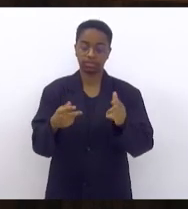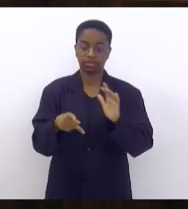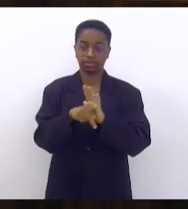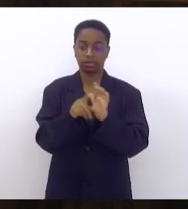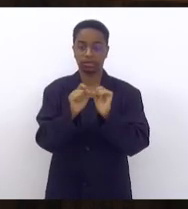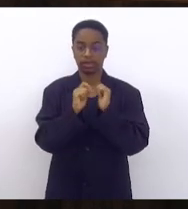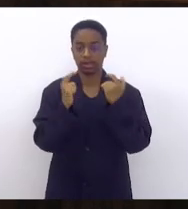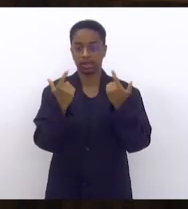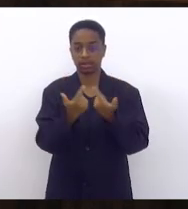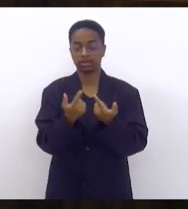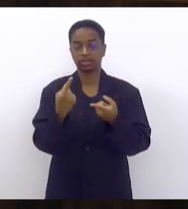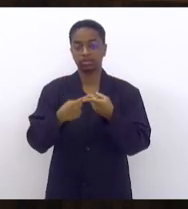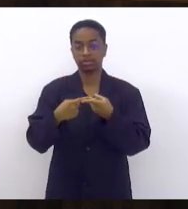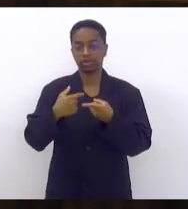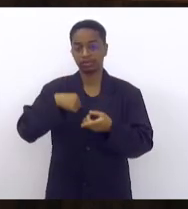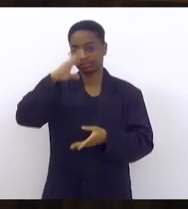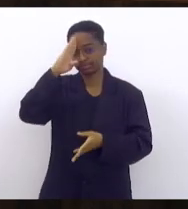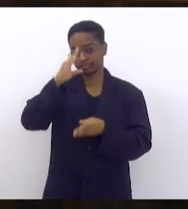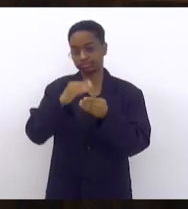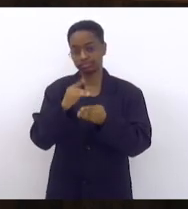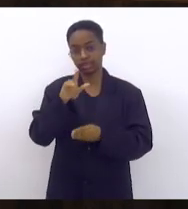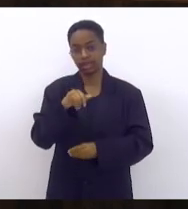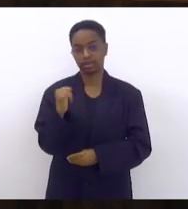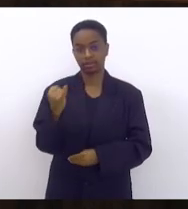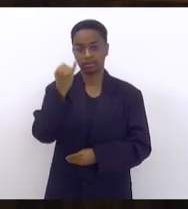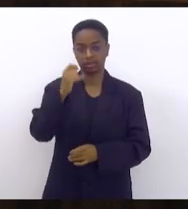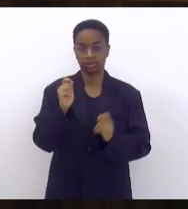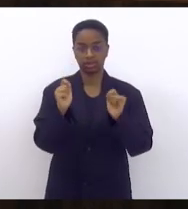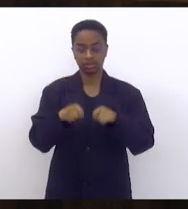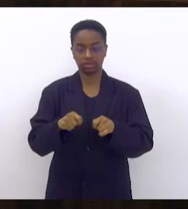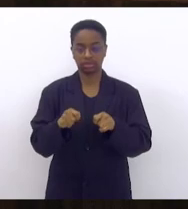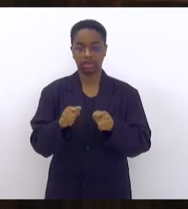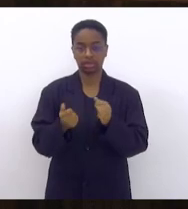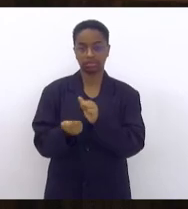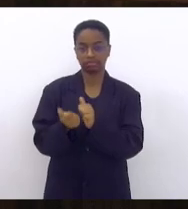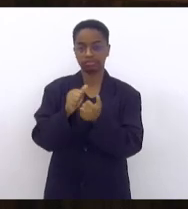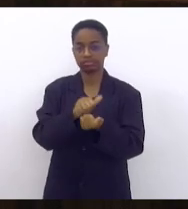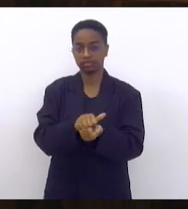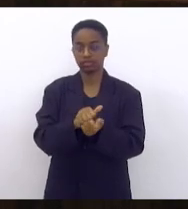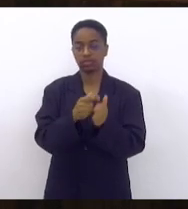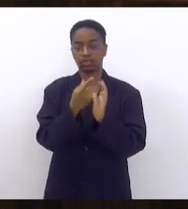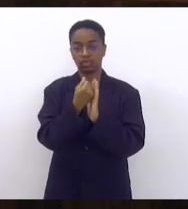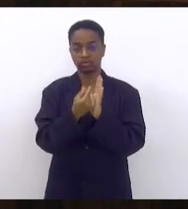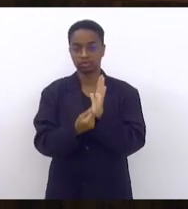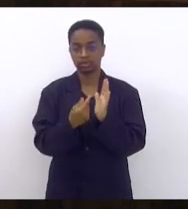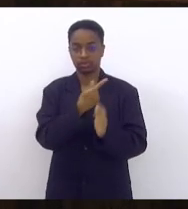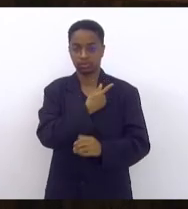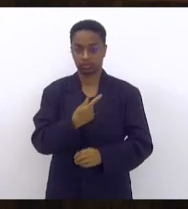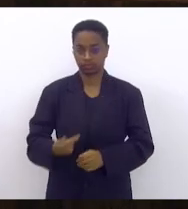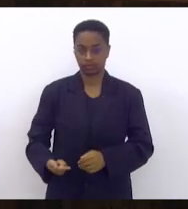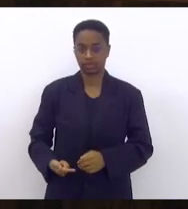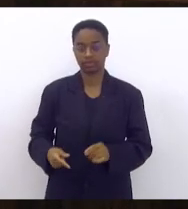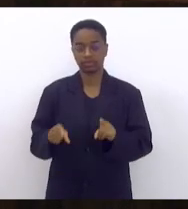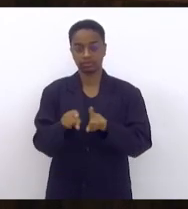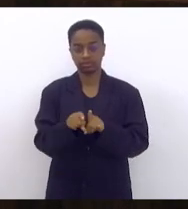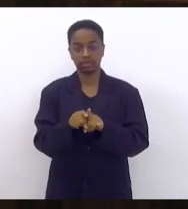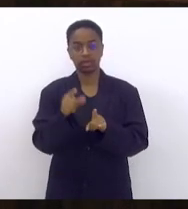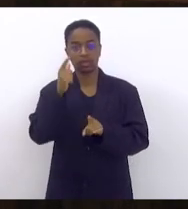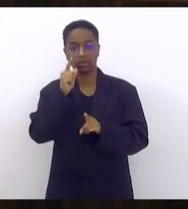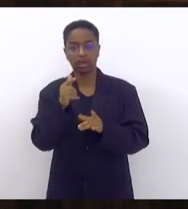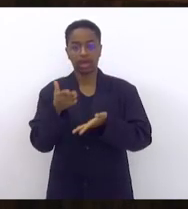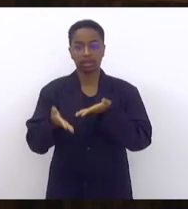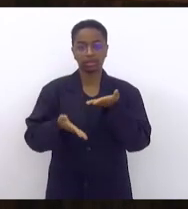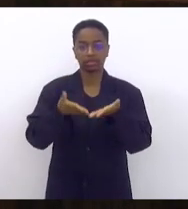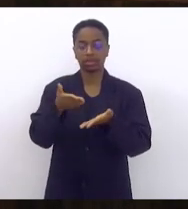Alerge, que eu entendo que isso é importante, para fazer a adequação do orçamento do governo para atender a